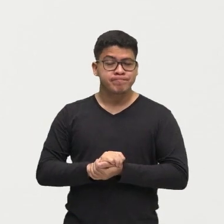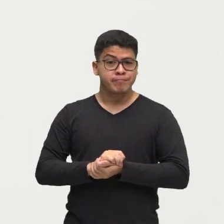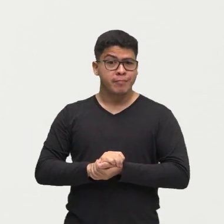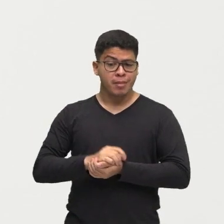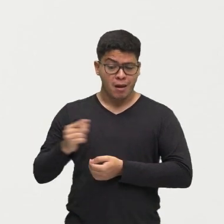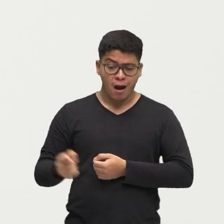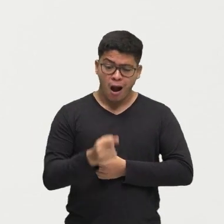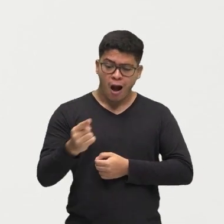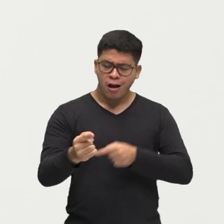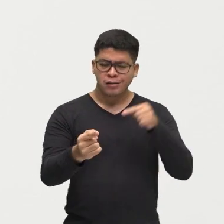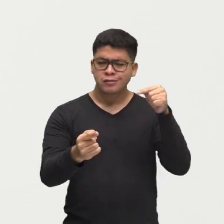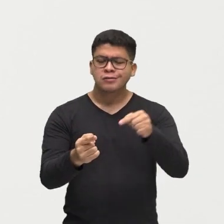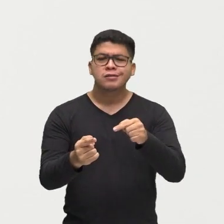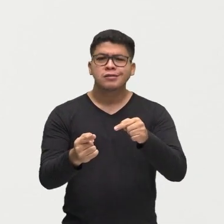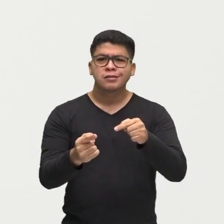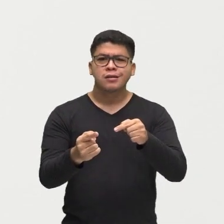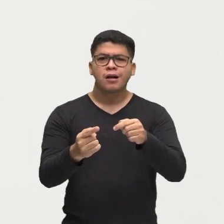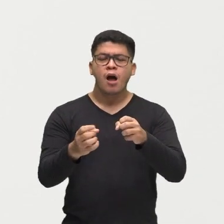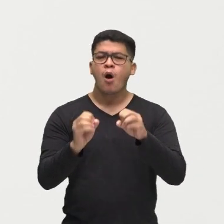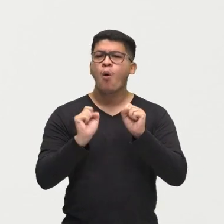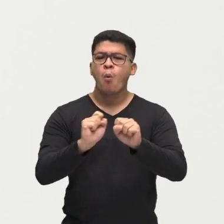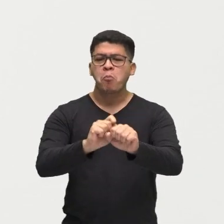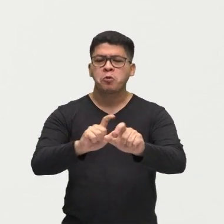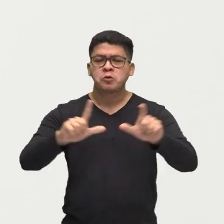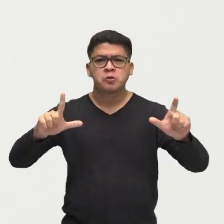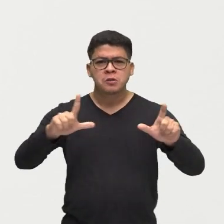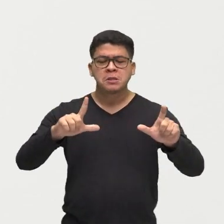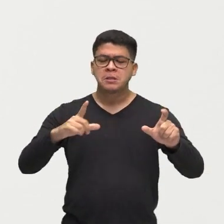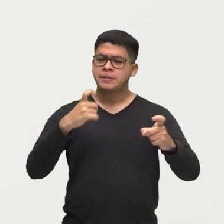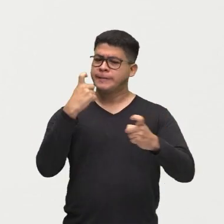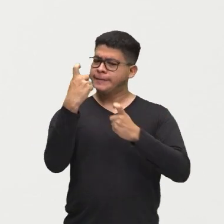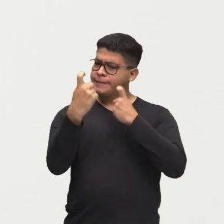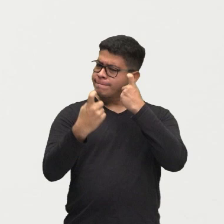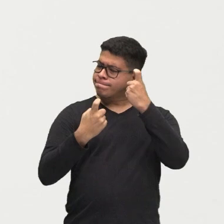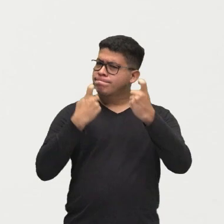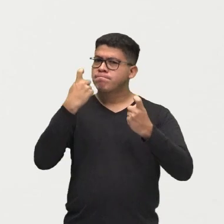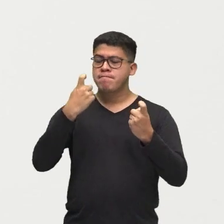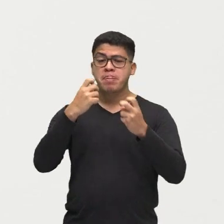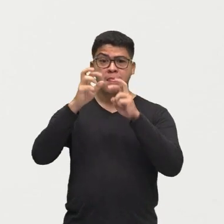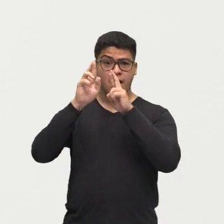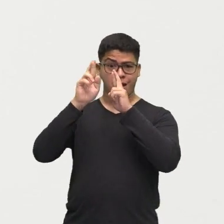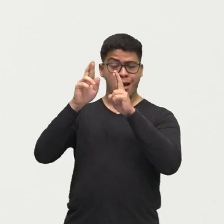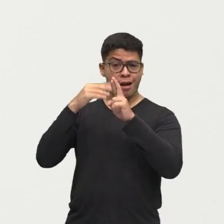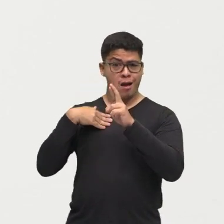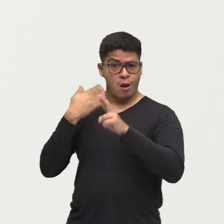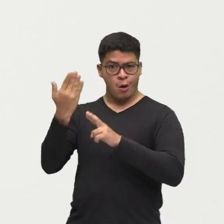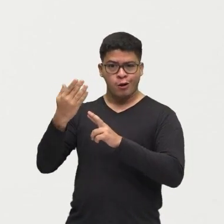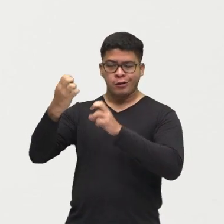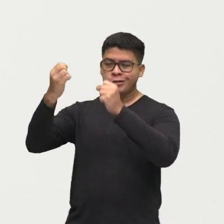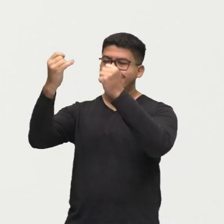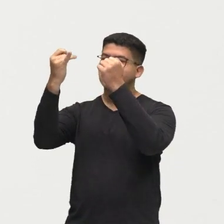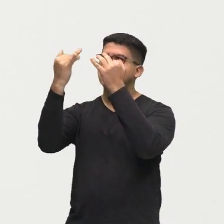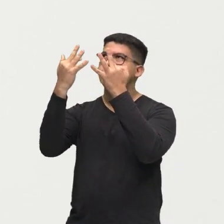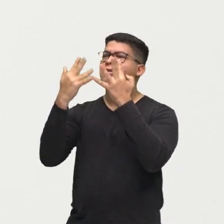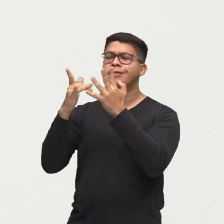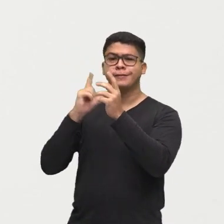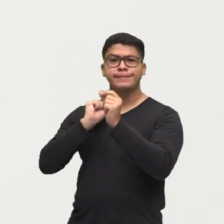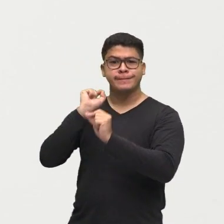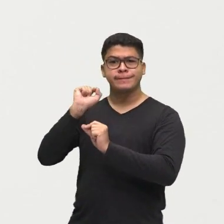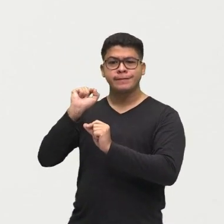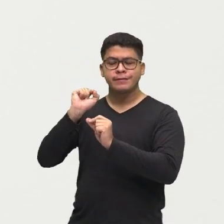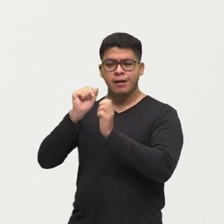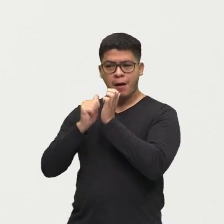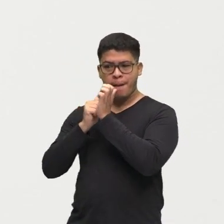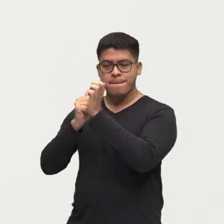eternidade apresenta-se tenebrosa, porque a esperança era a luz que me guiava de ti para a